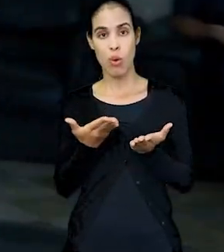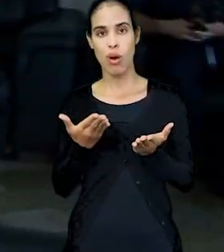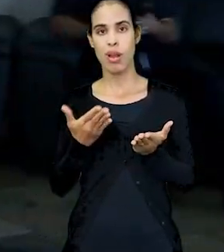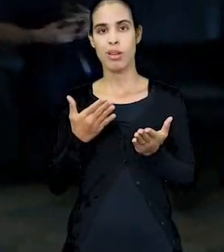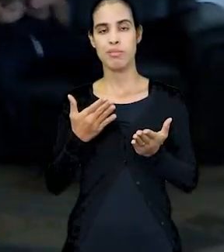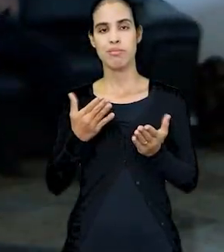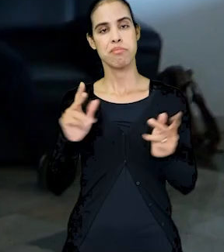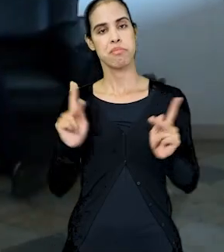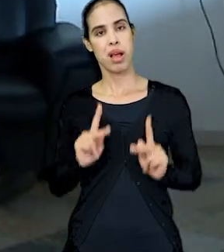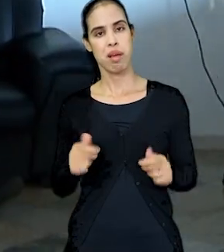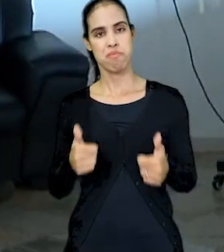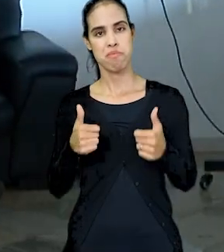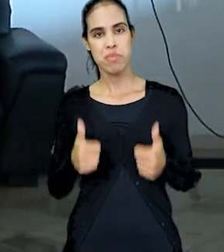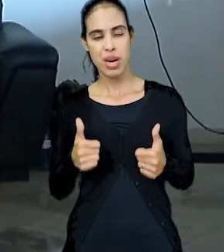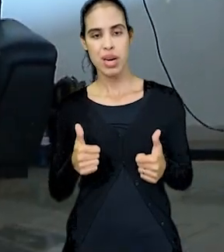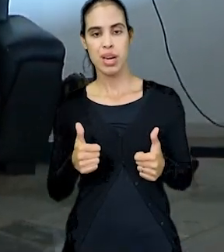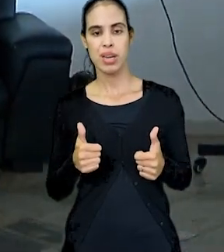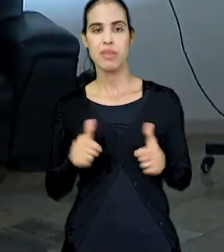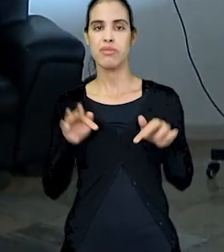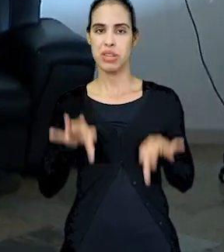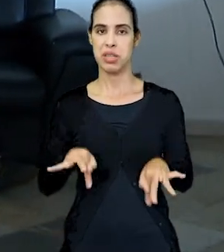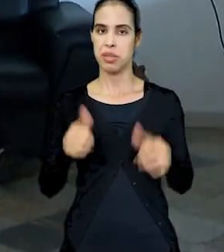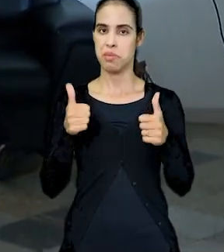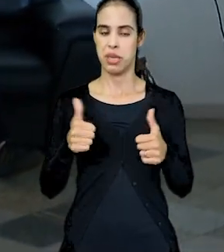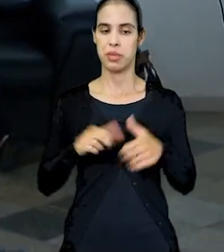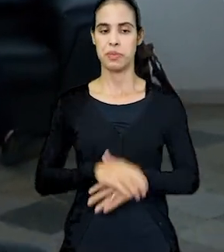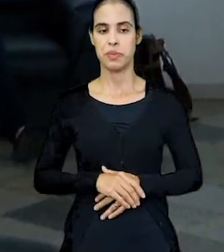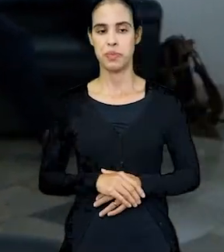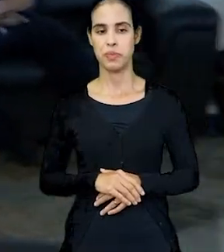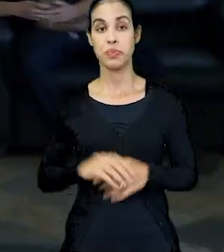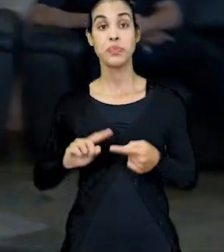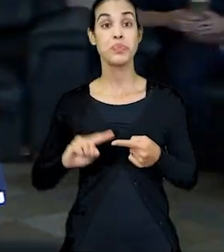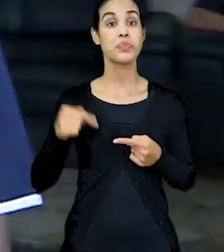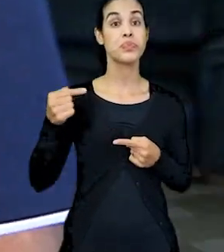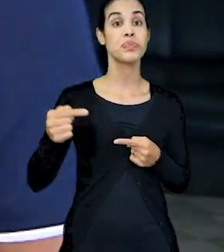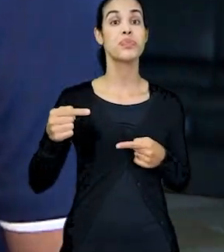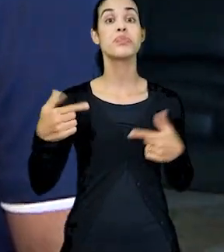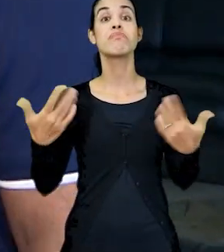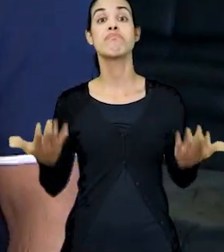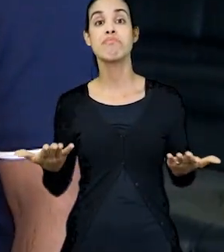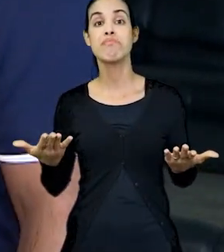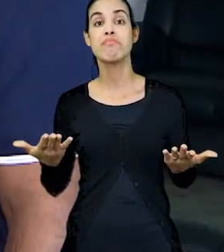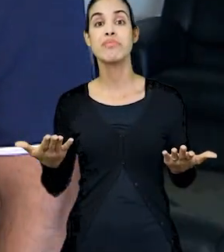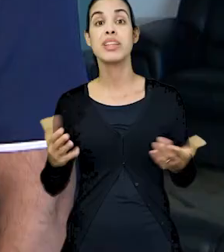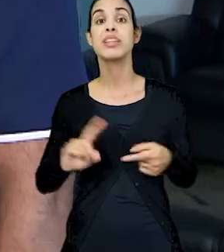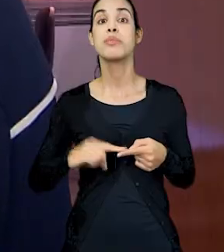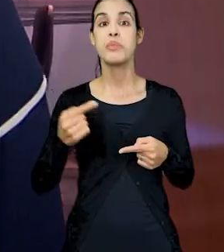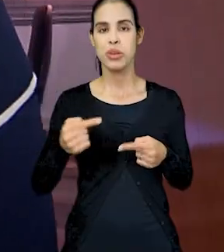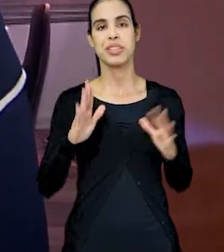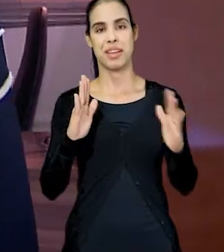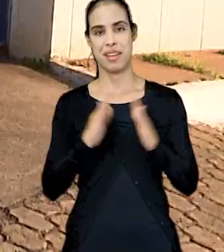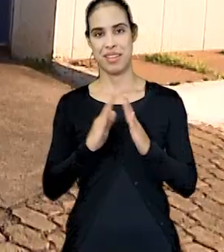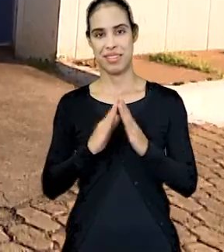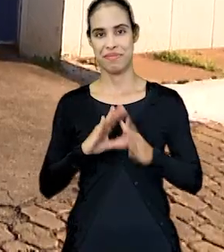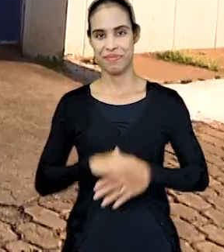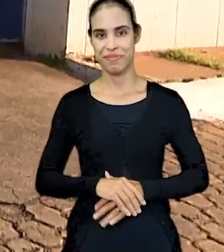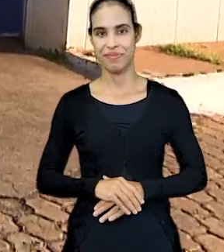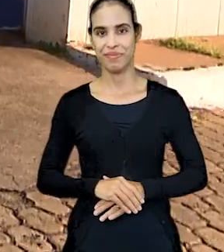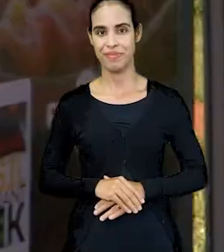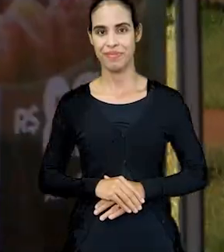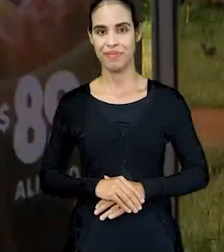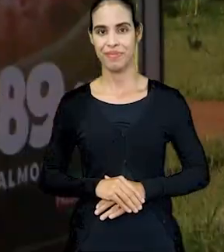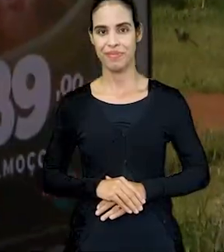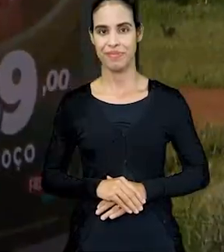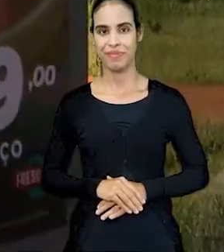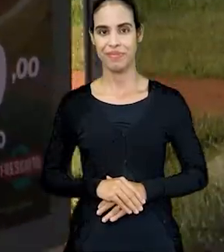agora tudo tranquilo para finalizar bem. Próximo destino? Próximo destino, casa.